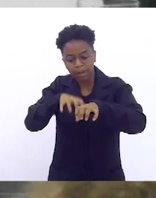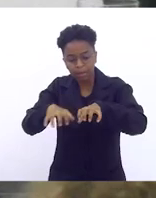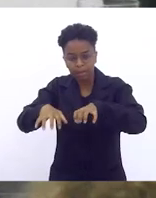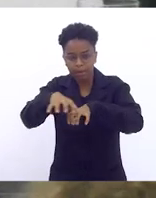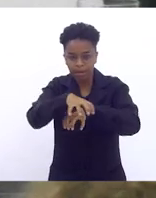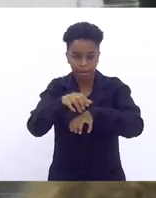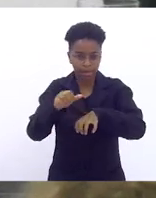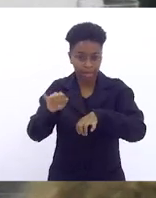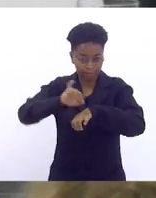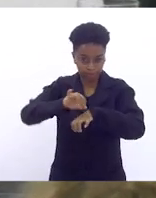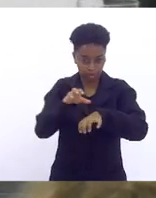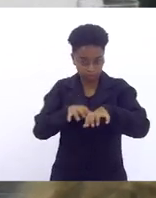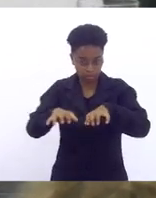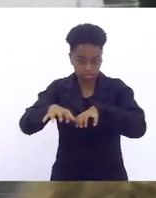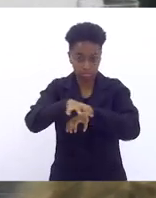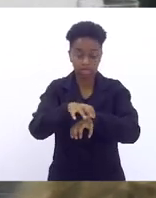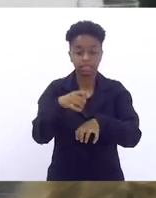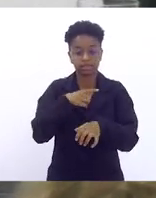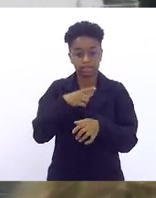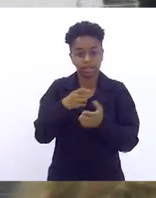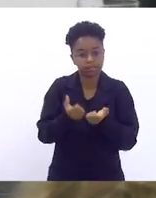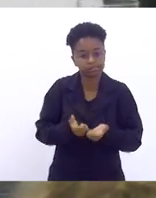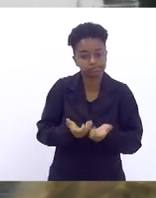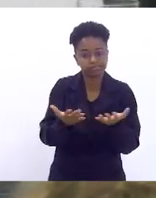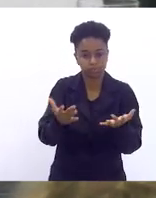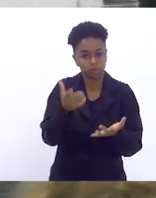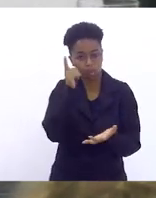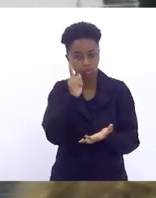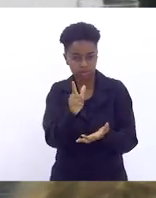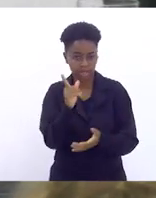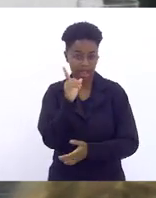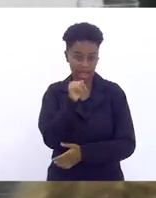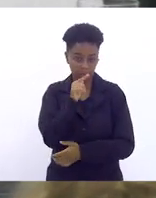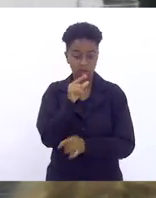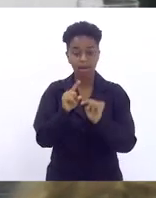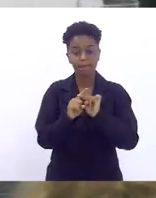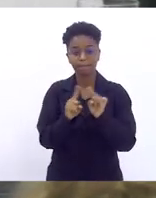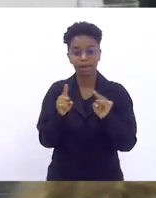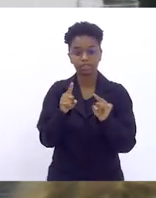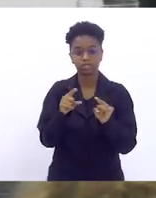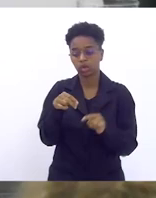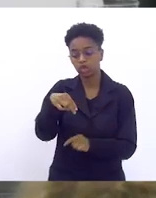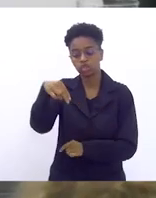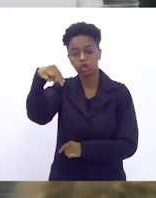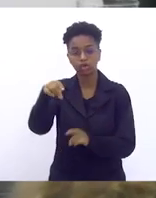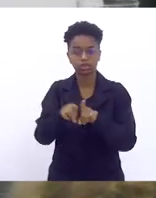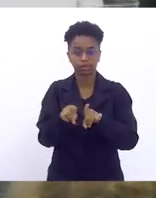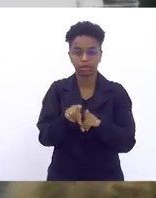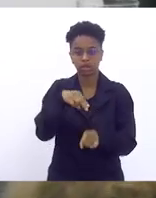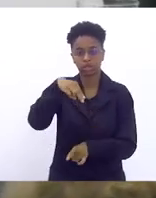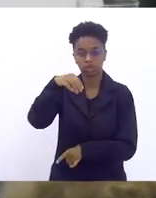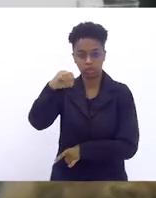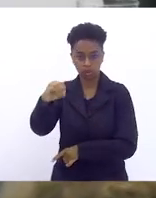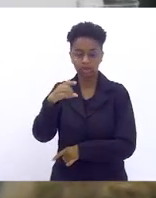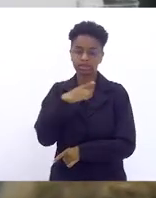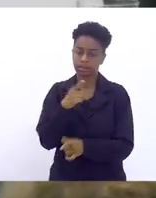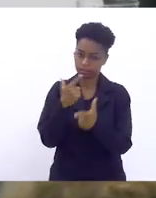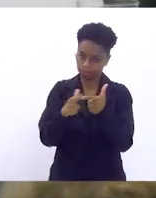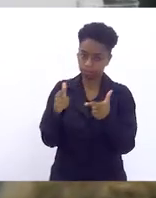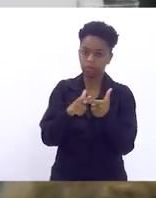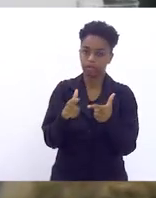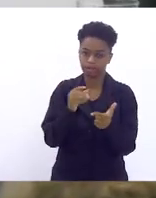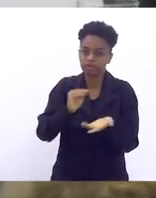tá sendo abastecida adequadamente mas nós temos no norte do Noroeste do Estado problemas de